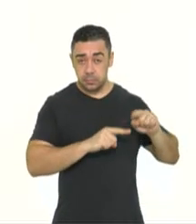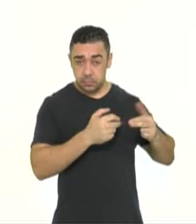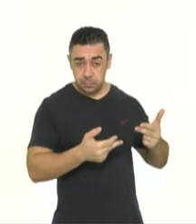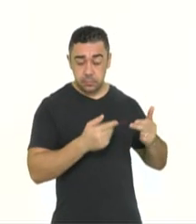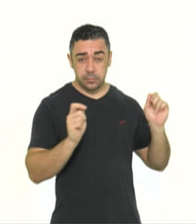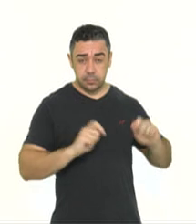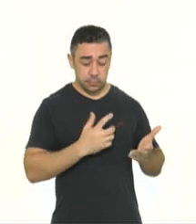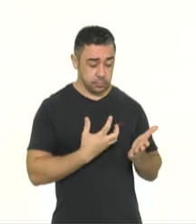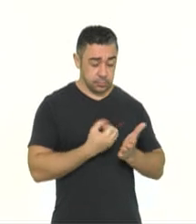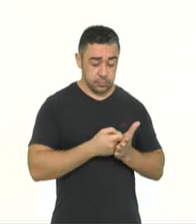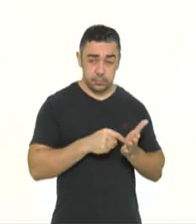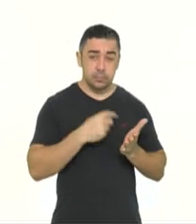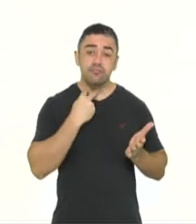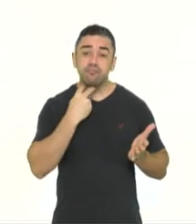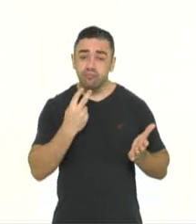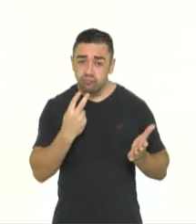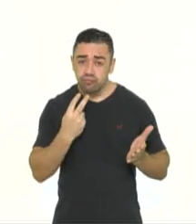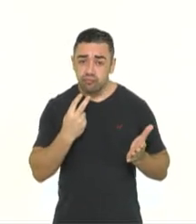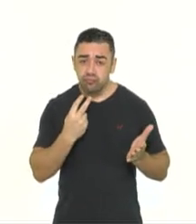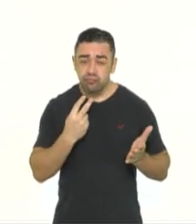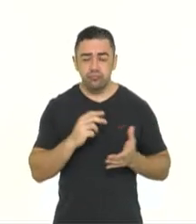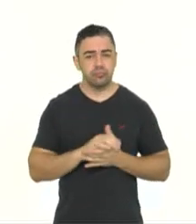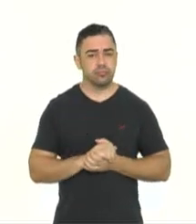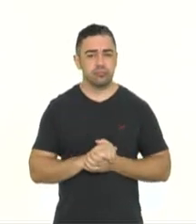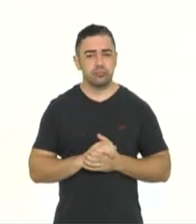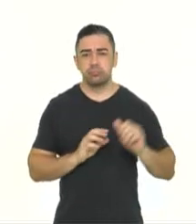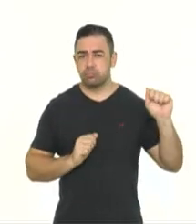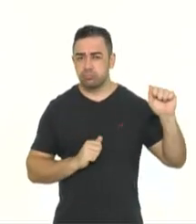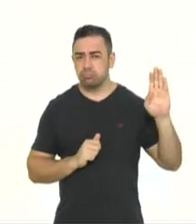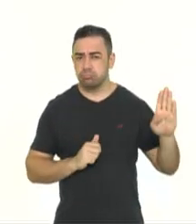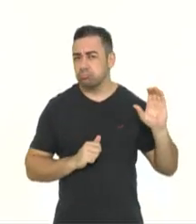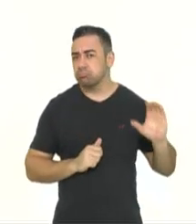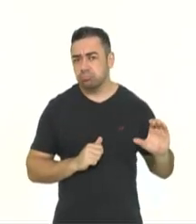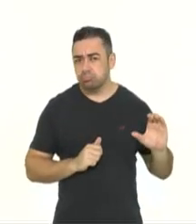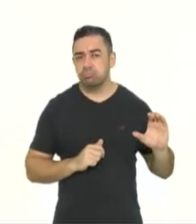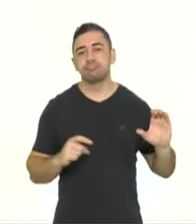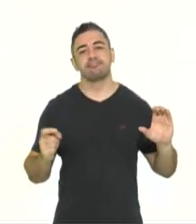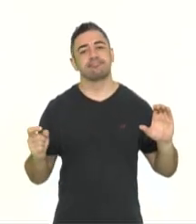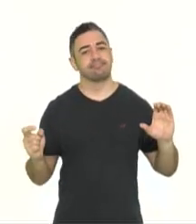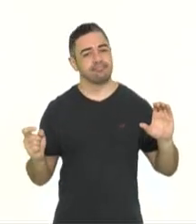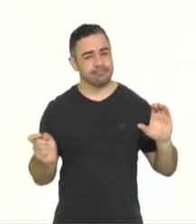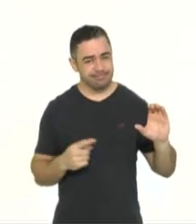de registrar a voz humana? Microfone, audiofone ou fonoautógrafo?